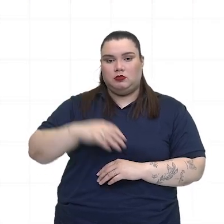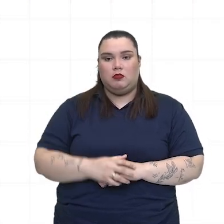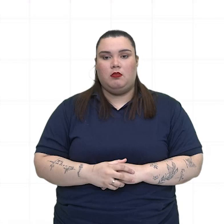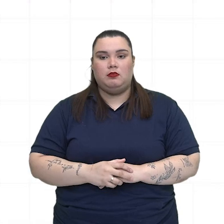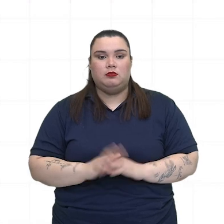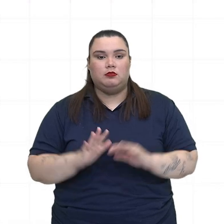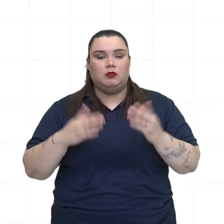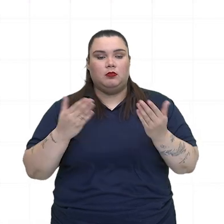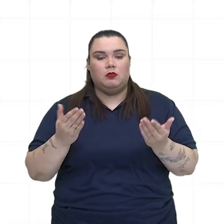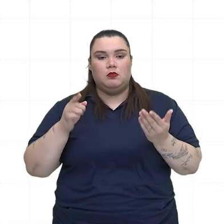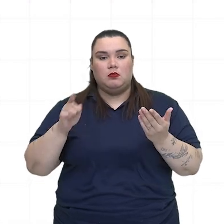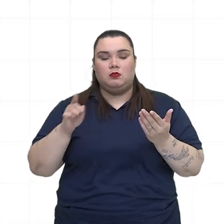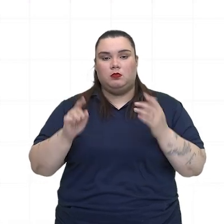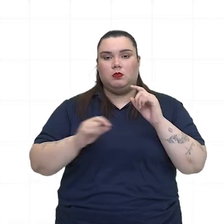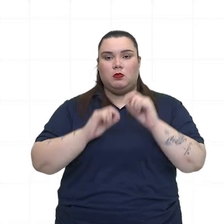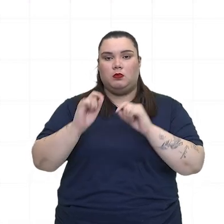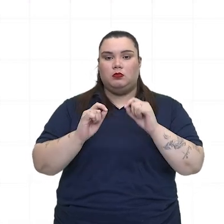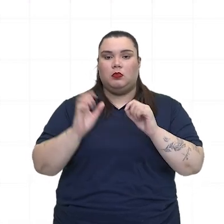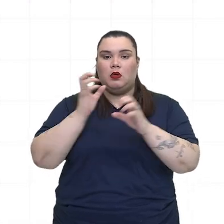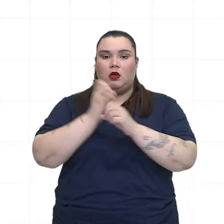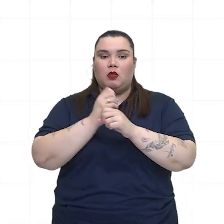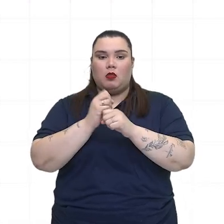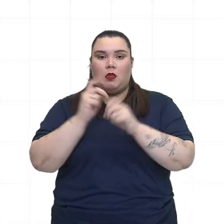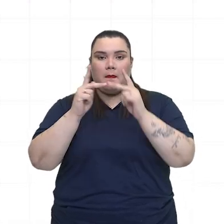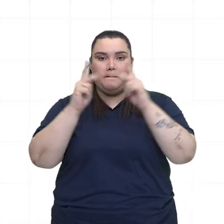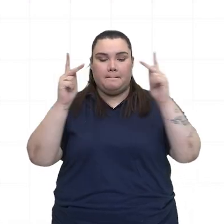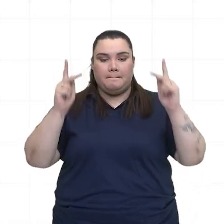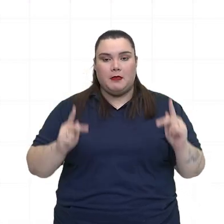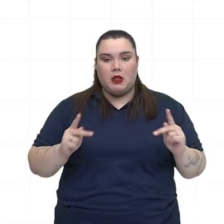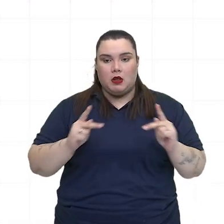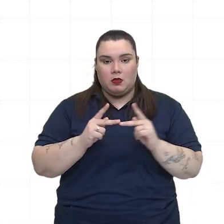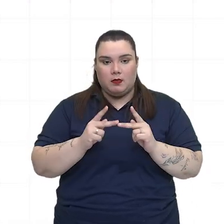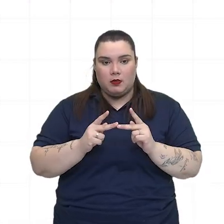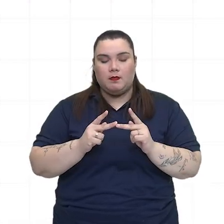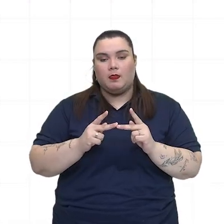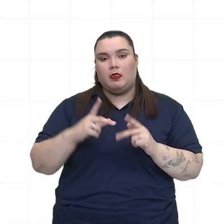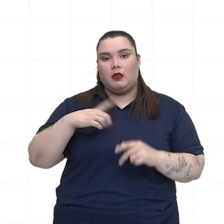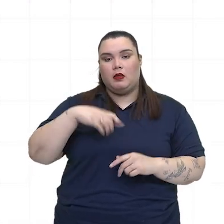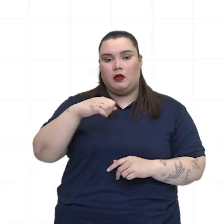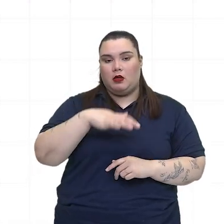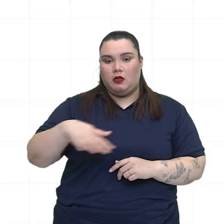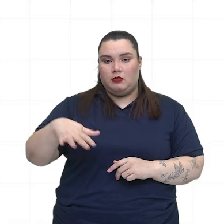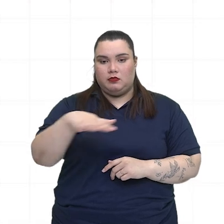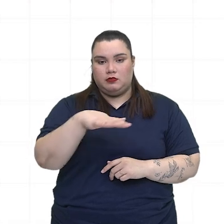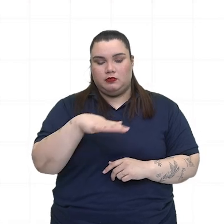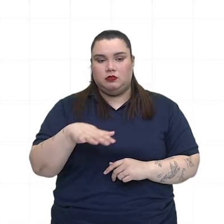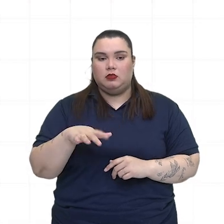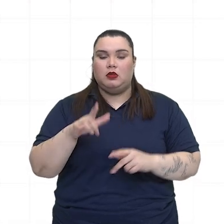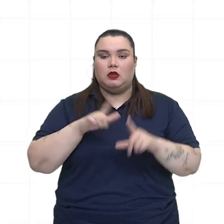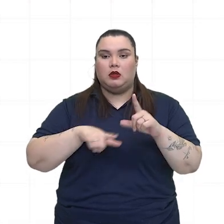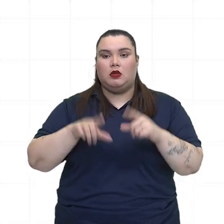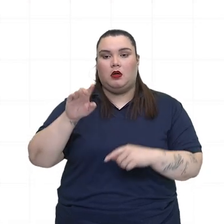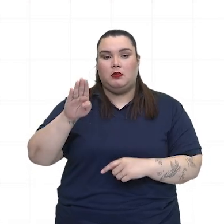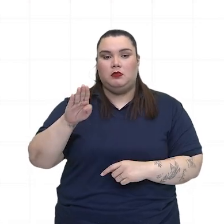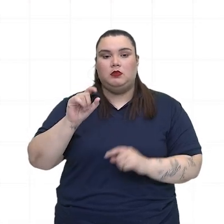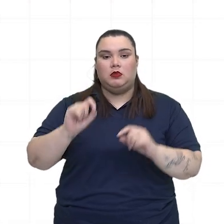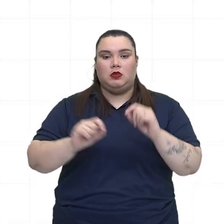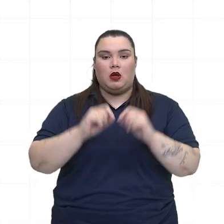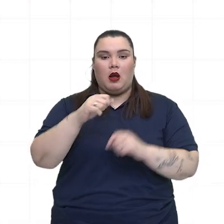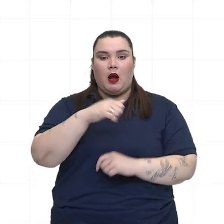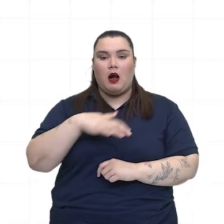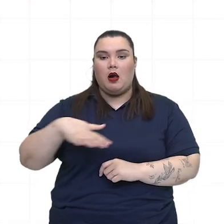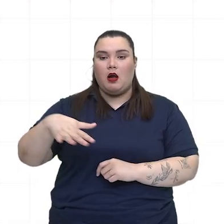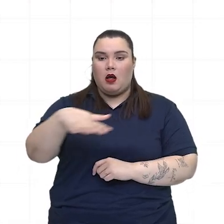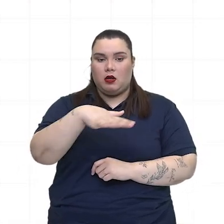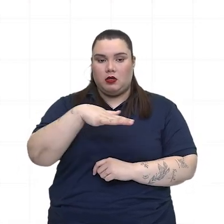Com base nas informações da vista aérea, calcular o perímetro do quarteirão em que se encontram as duas arenas. E na letra B, do quarteirão